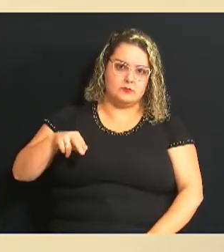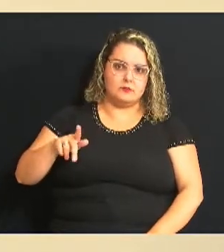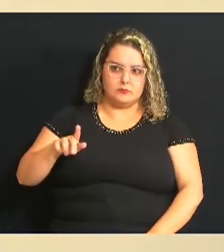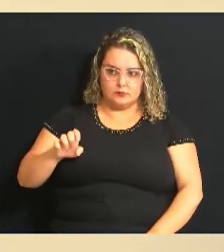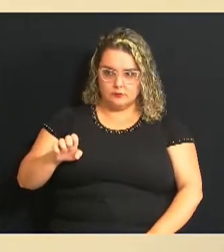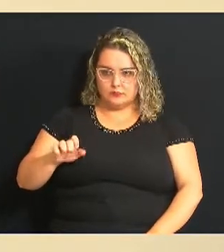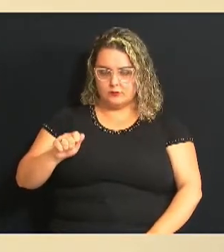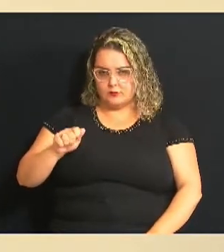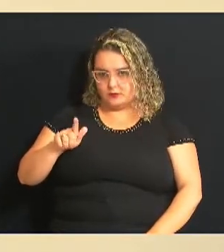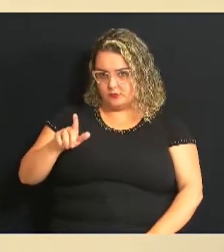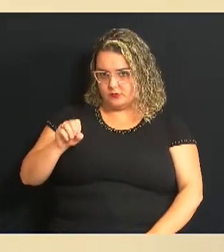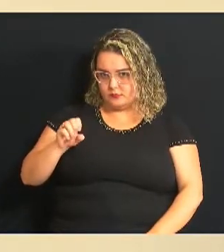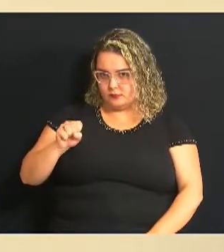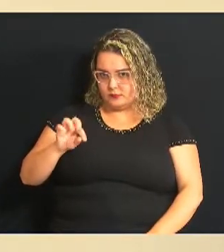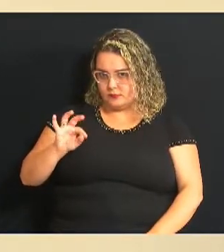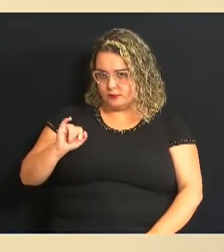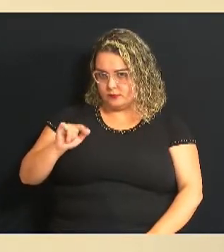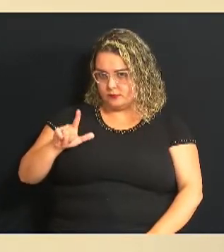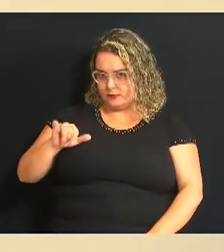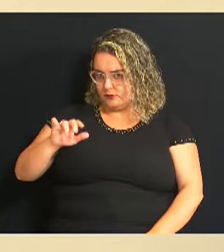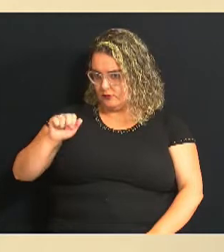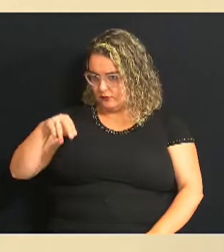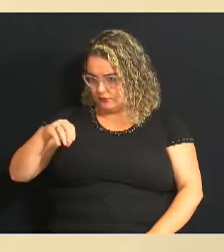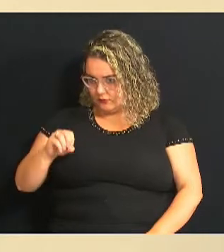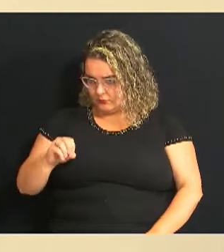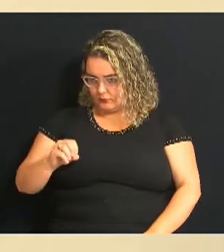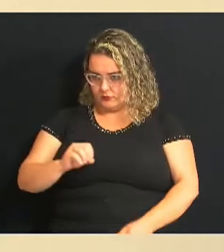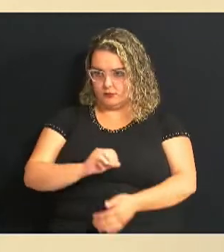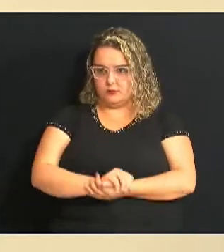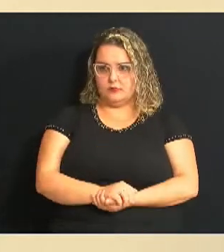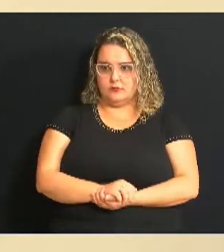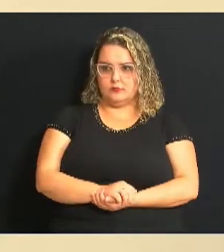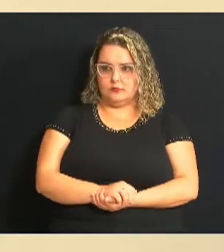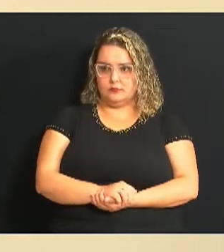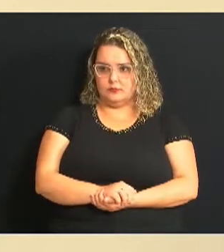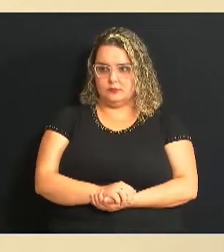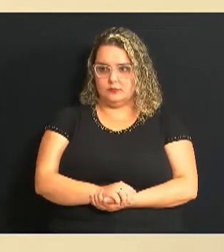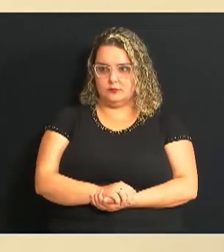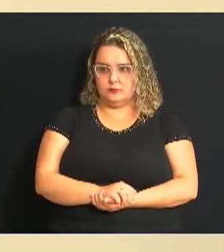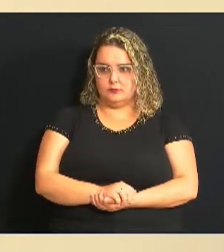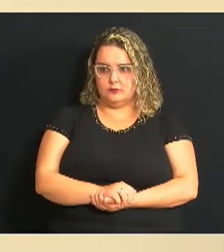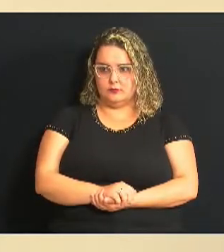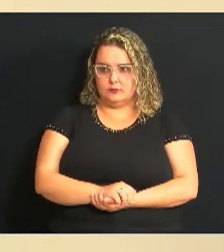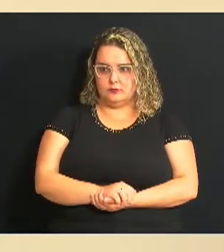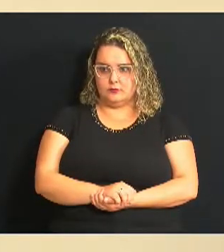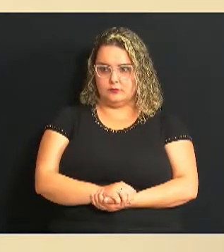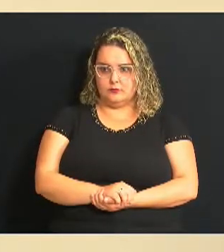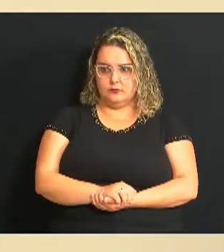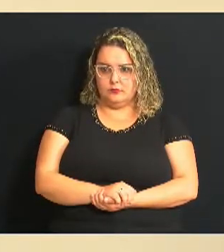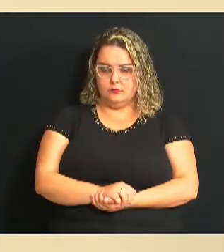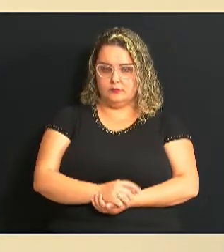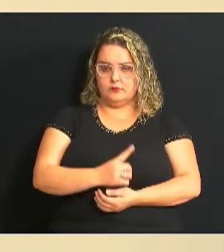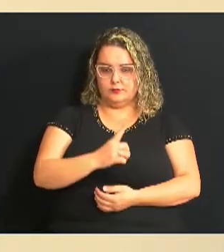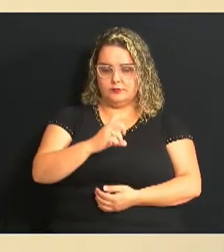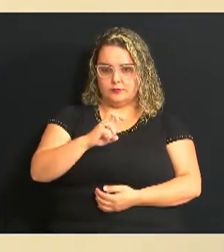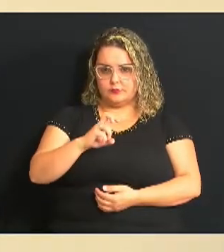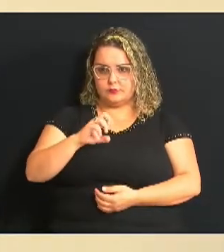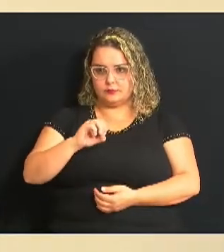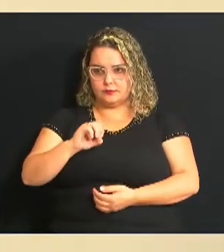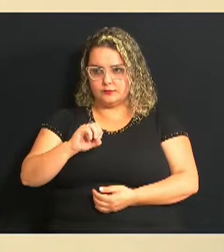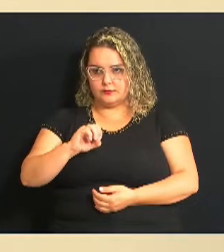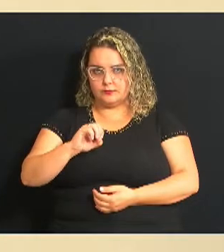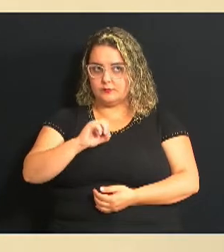é o que ele disse na Dieta de Worms, em 1521, quando ele